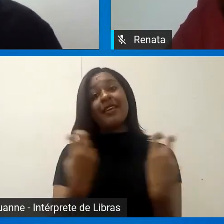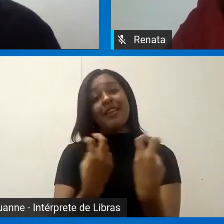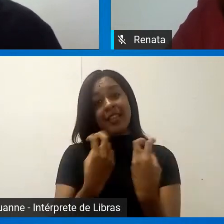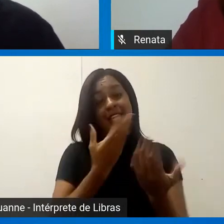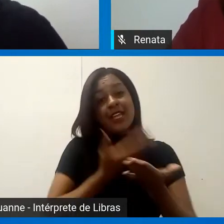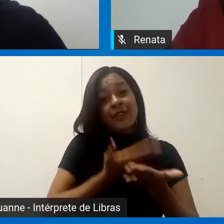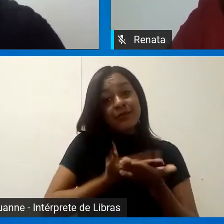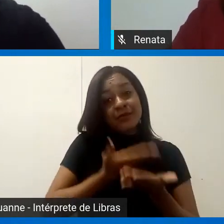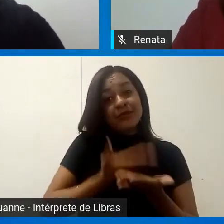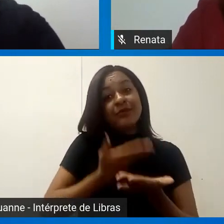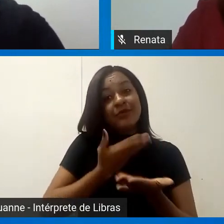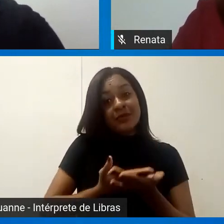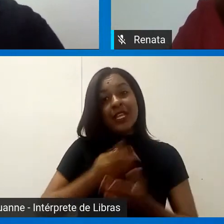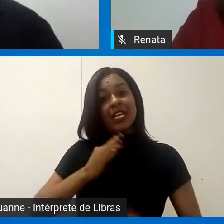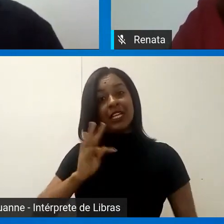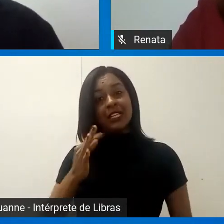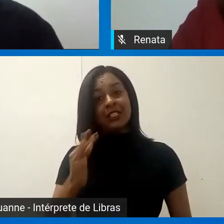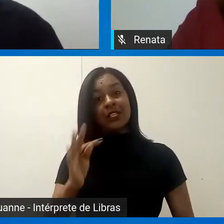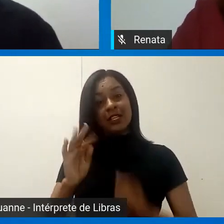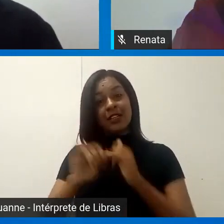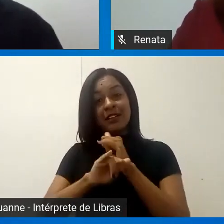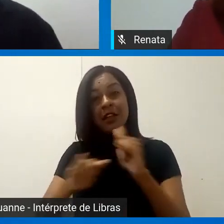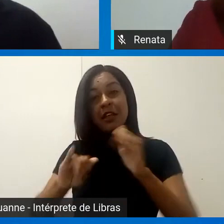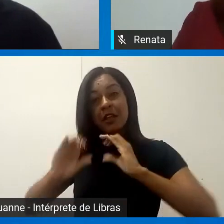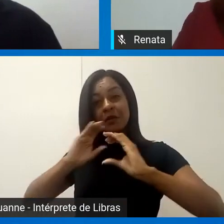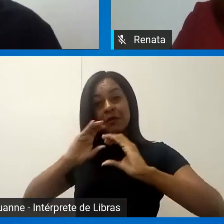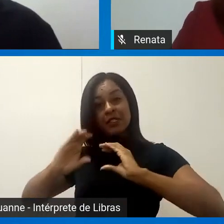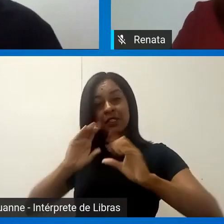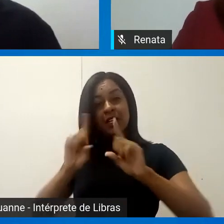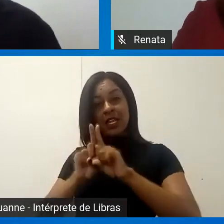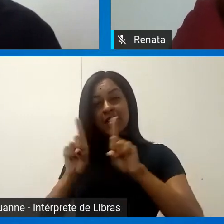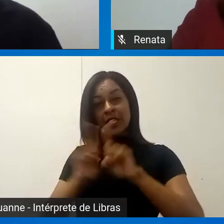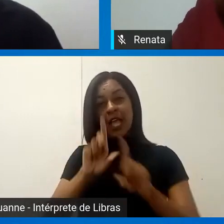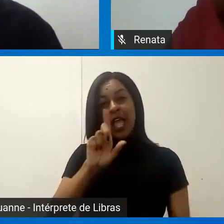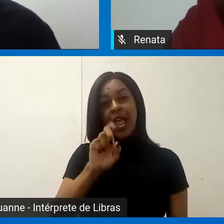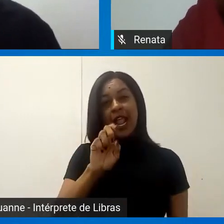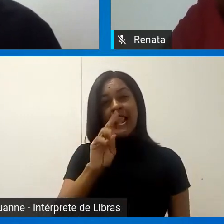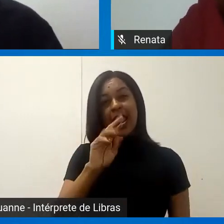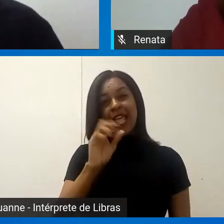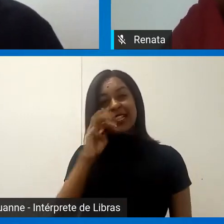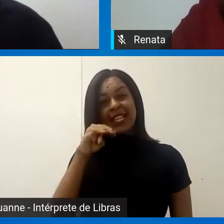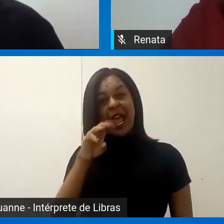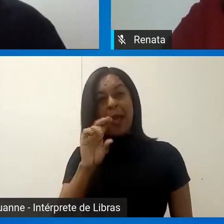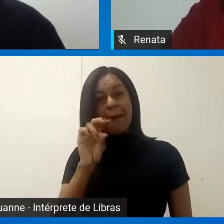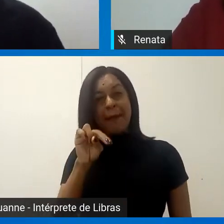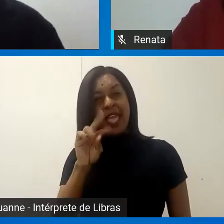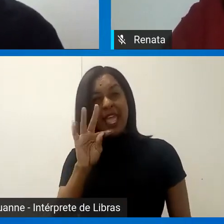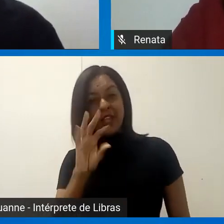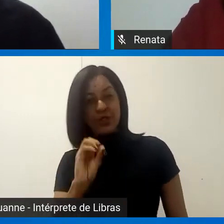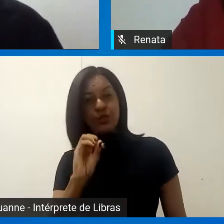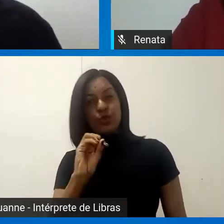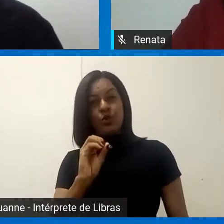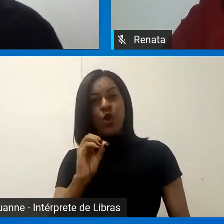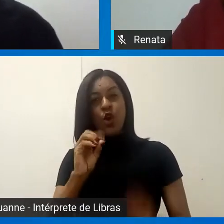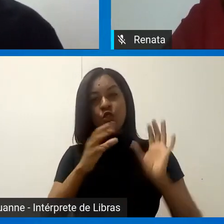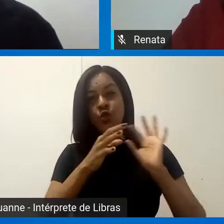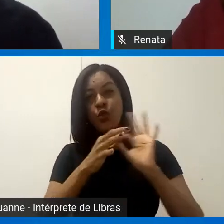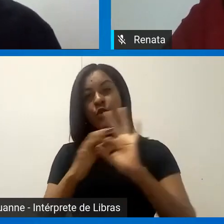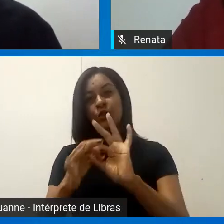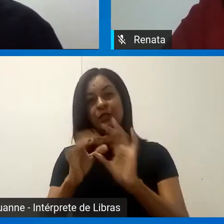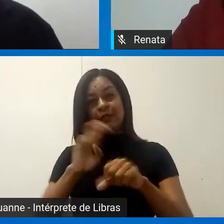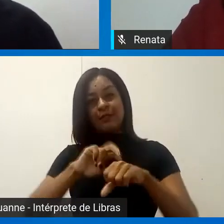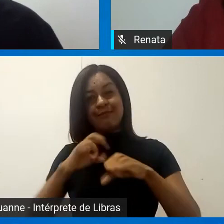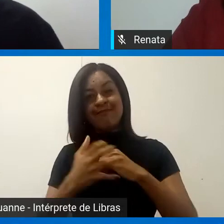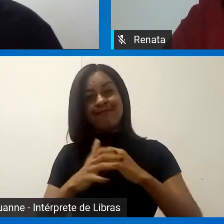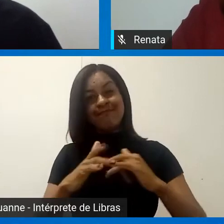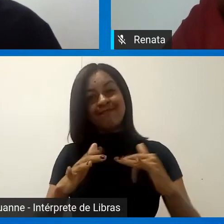e letramento digital num contexto de pandemia que a gente está vivendo e que permeia todo esse congresso que a gente já vem